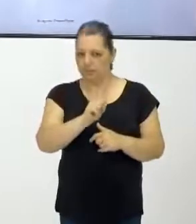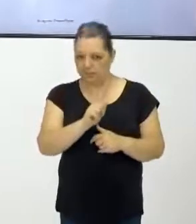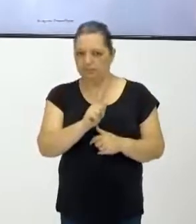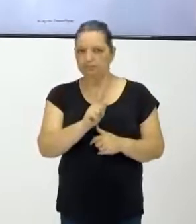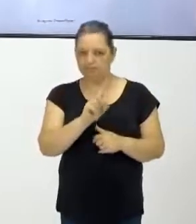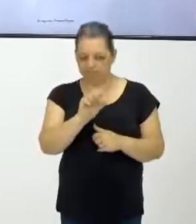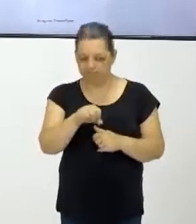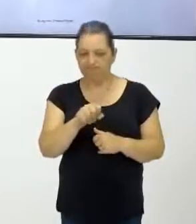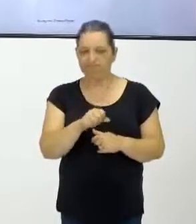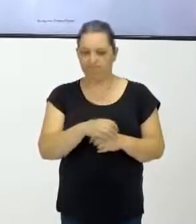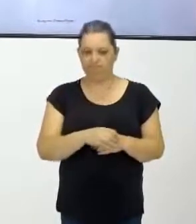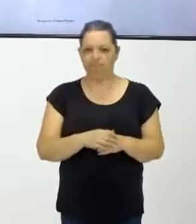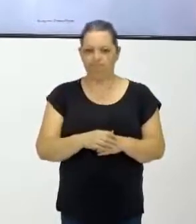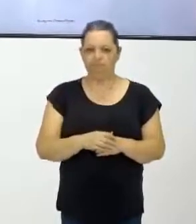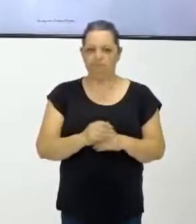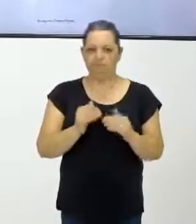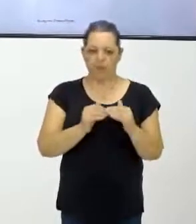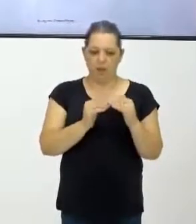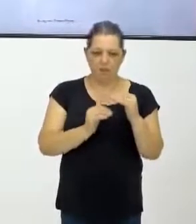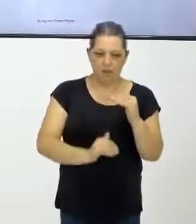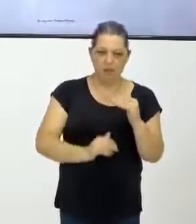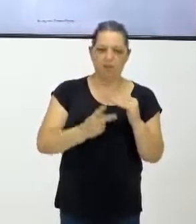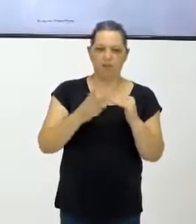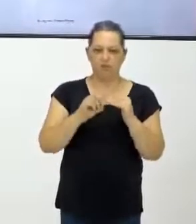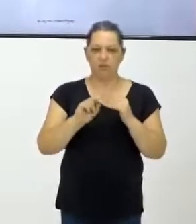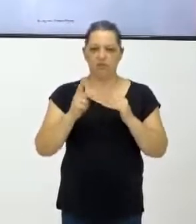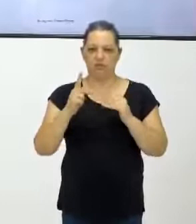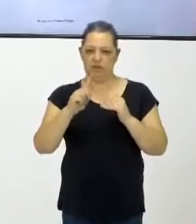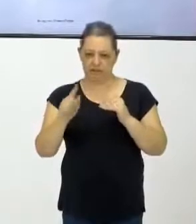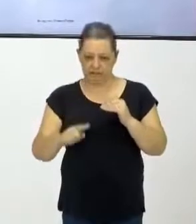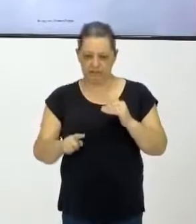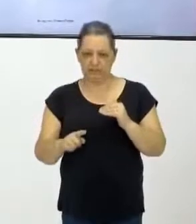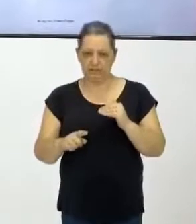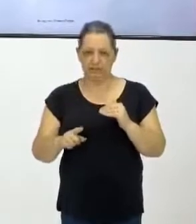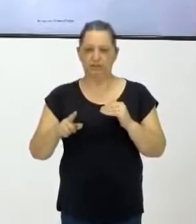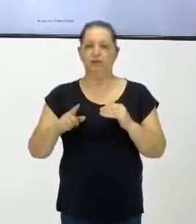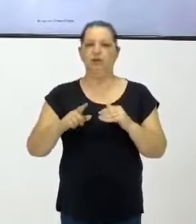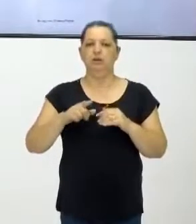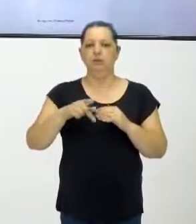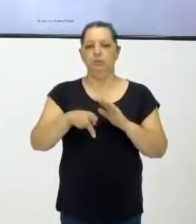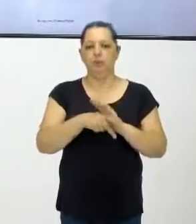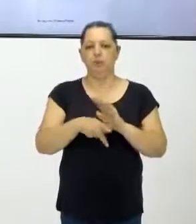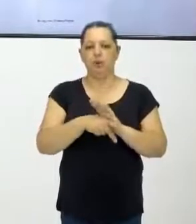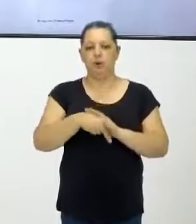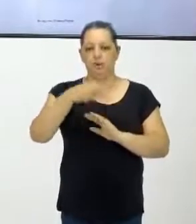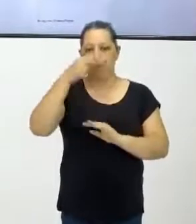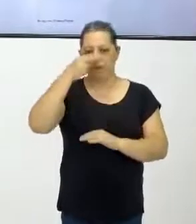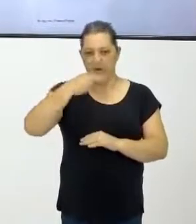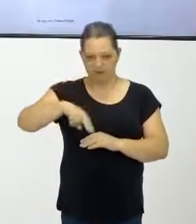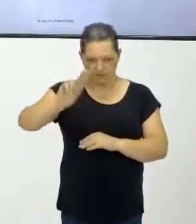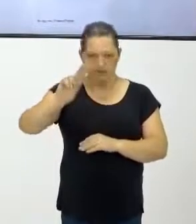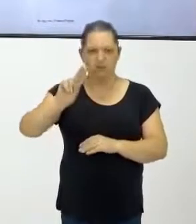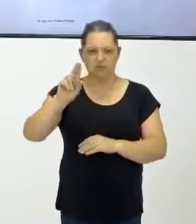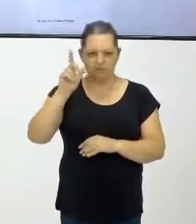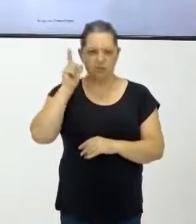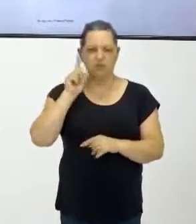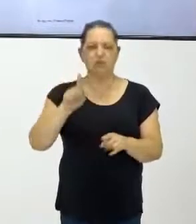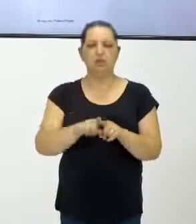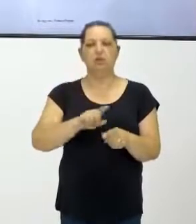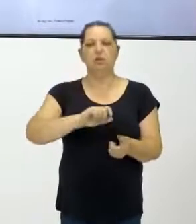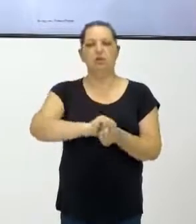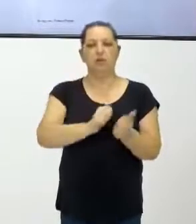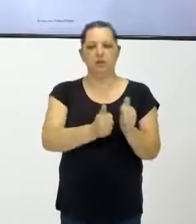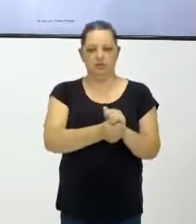É, ouvir no infrassom. Por exemplo, o elefante consegue ouvir no infrassom. E tem outros animais também que tem um sistema auditivo